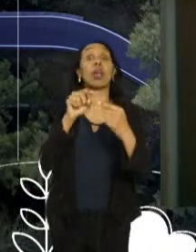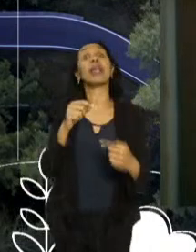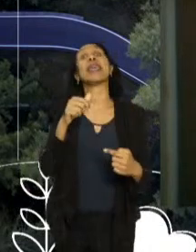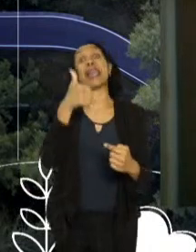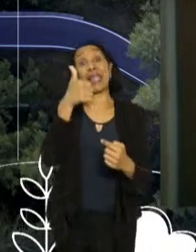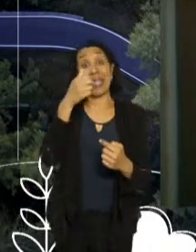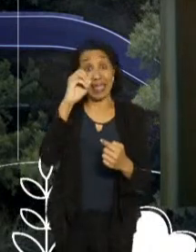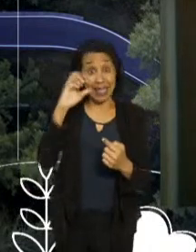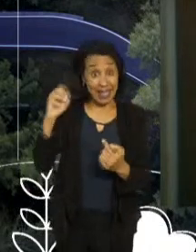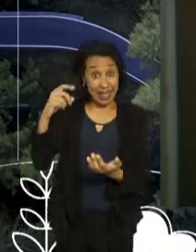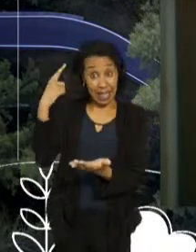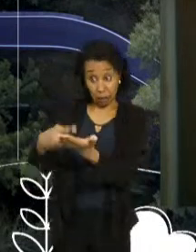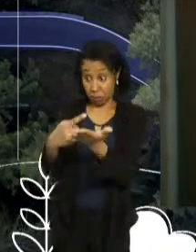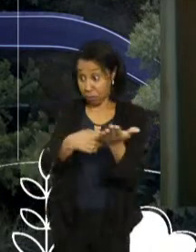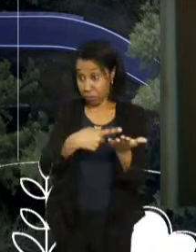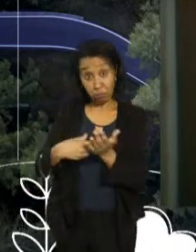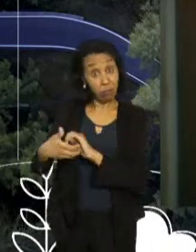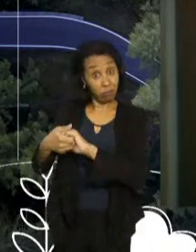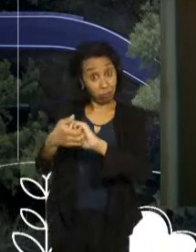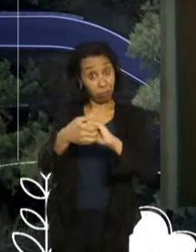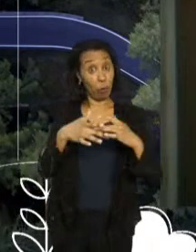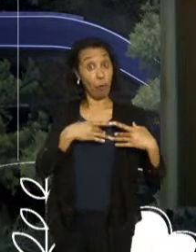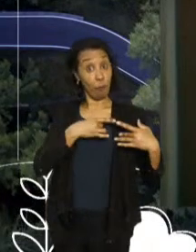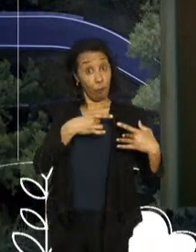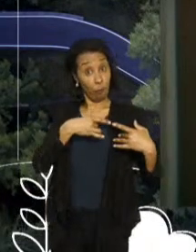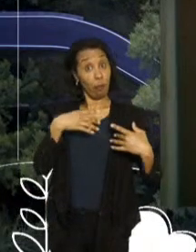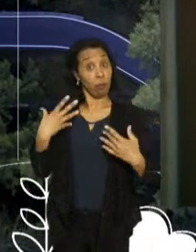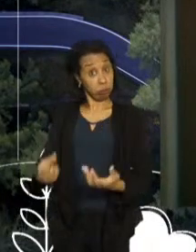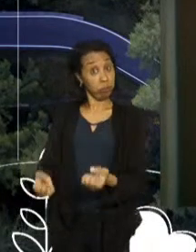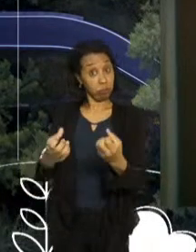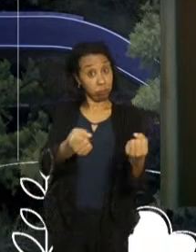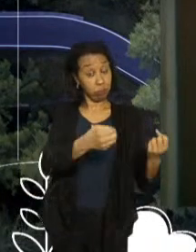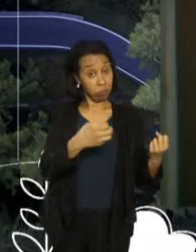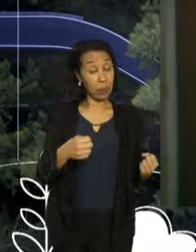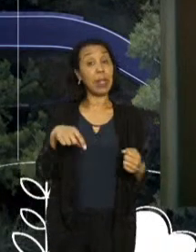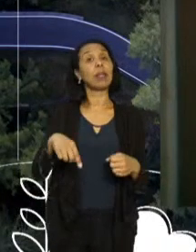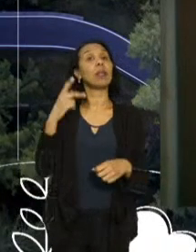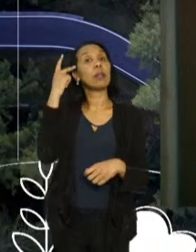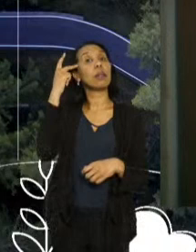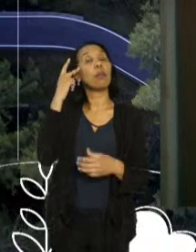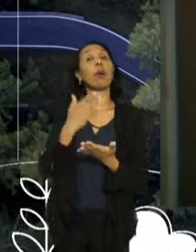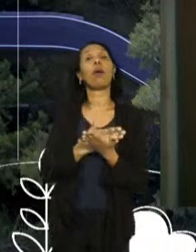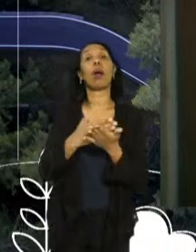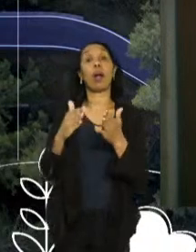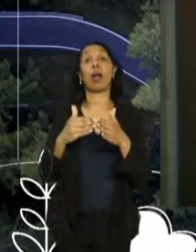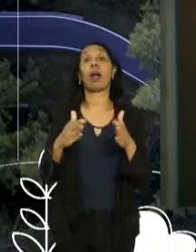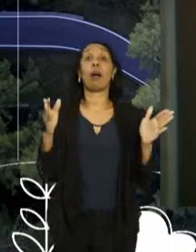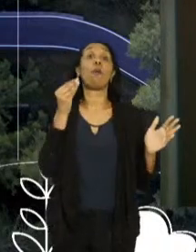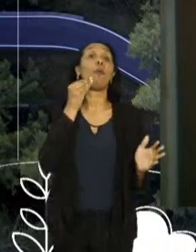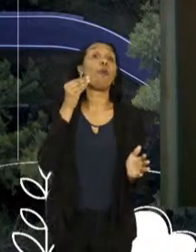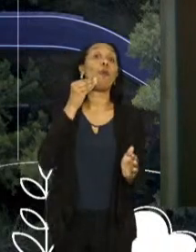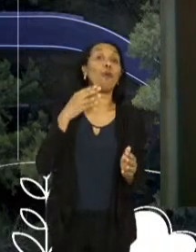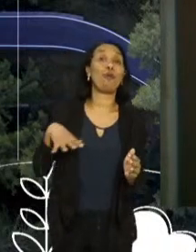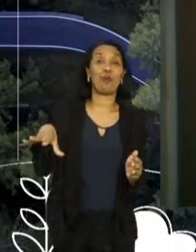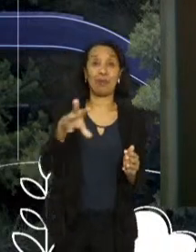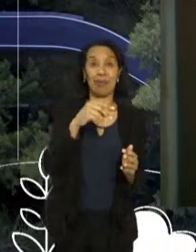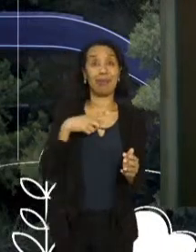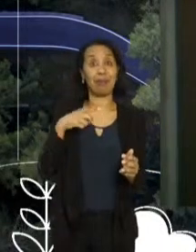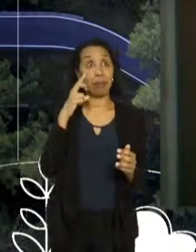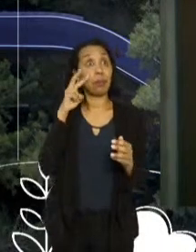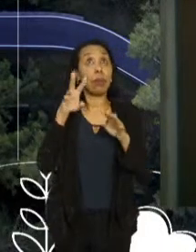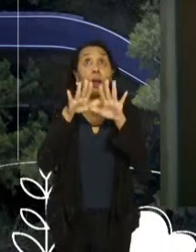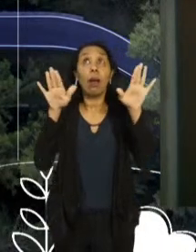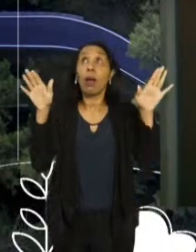esse acordo. Acordo voluntário em que o estado de São Paulo, então, abre a oportunidade de visibilidade para aquilo que